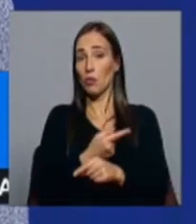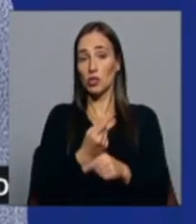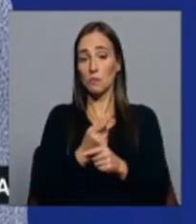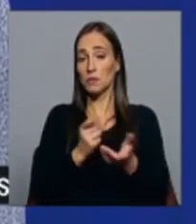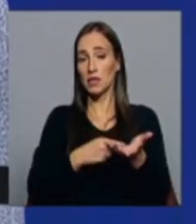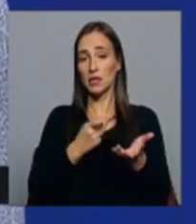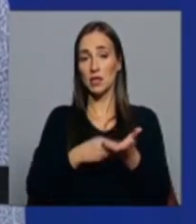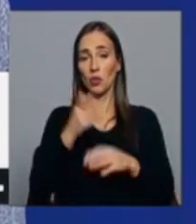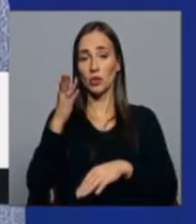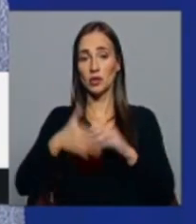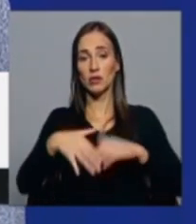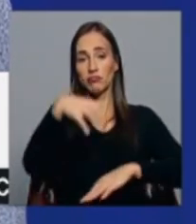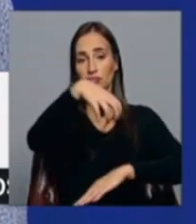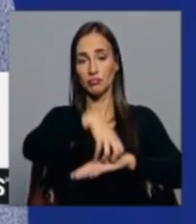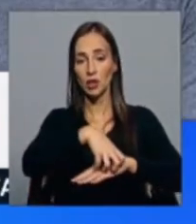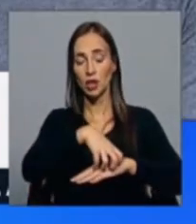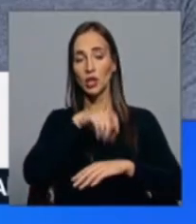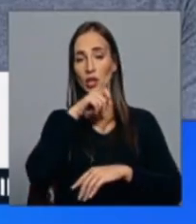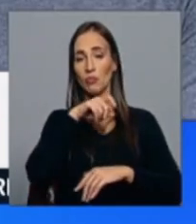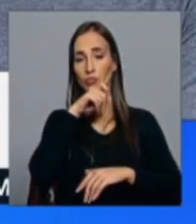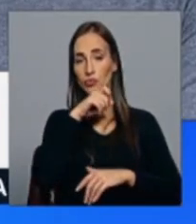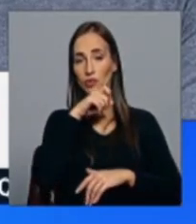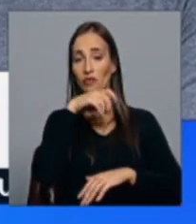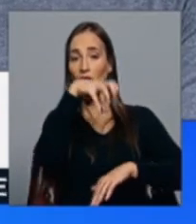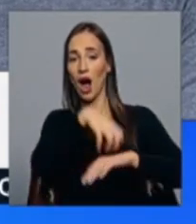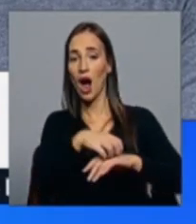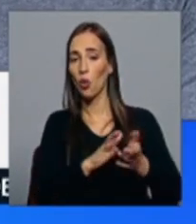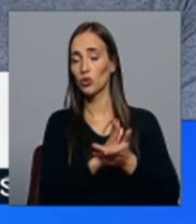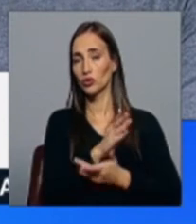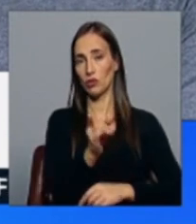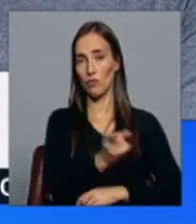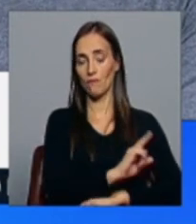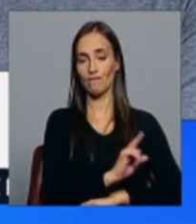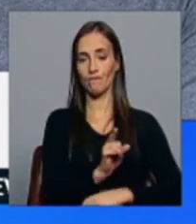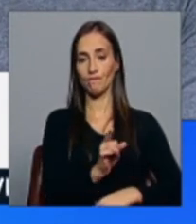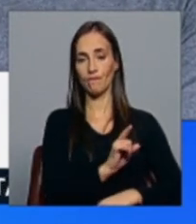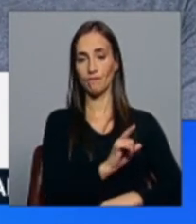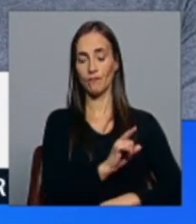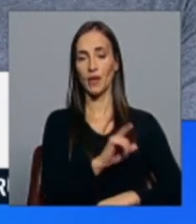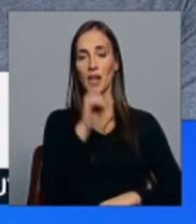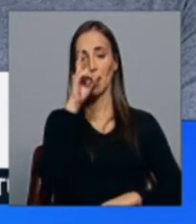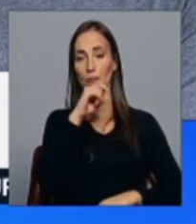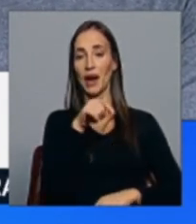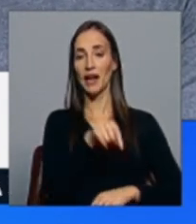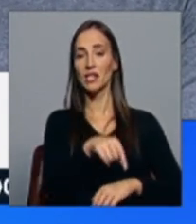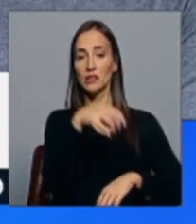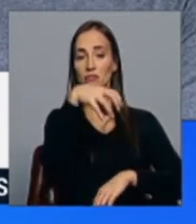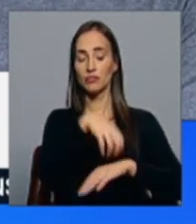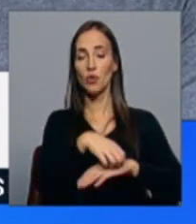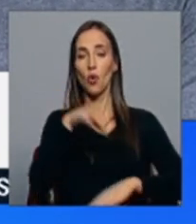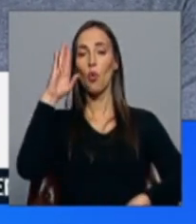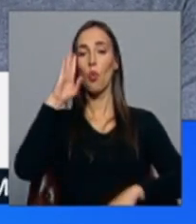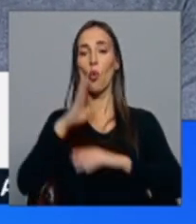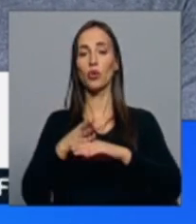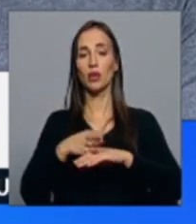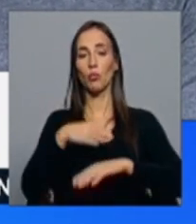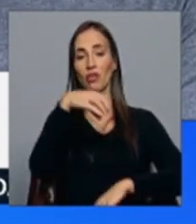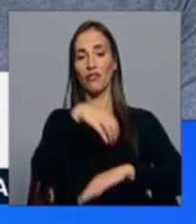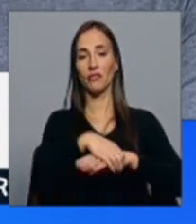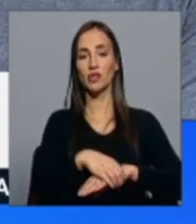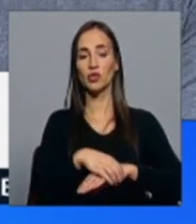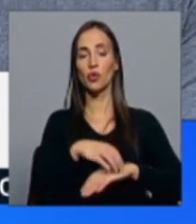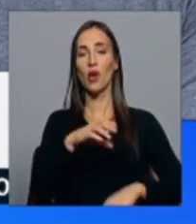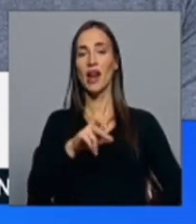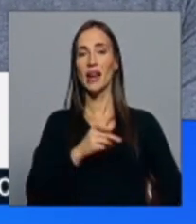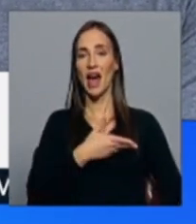este Edifício e muito provavelmente não vai ser manter esta difícil em pé de lembrar que este Edifício foi o último Edifício de madeira Afonso encontre